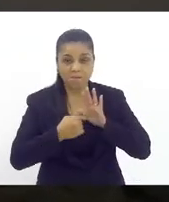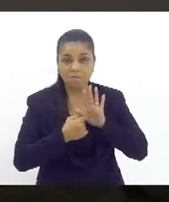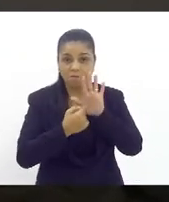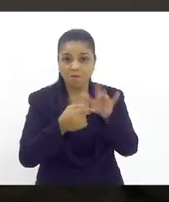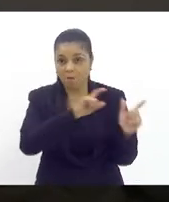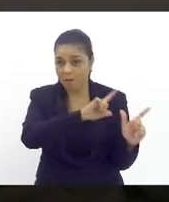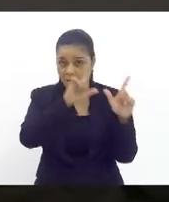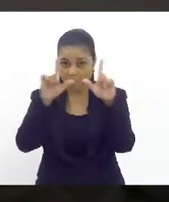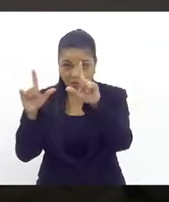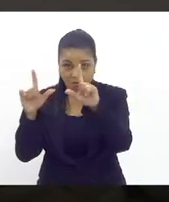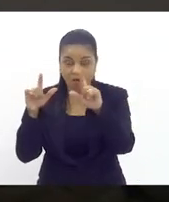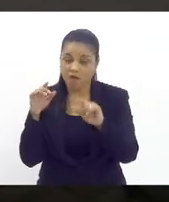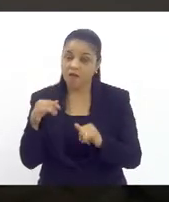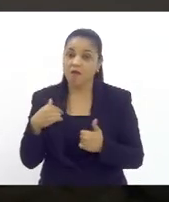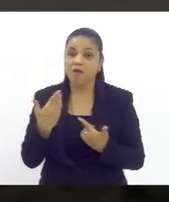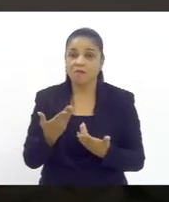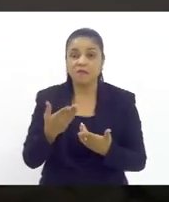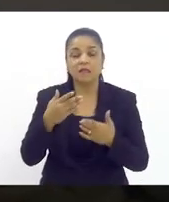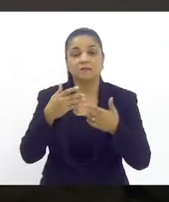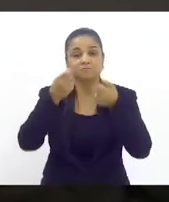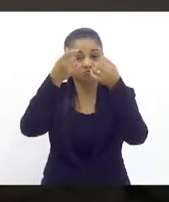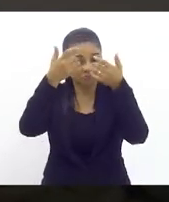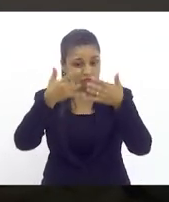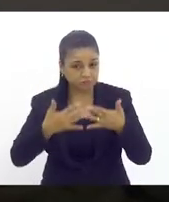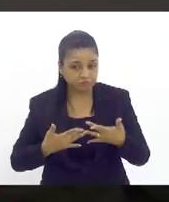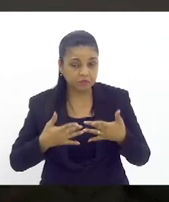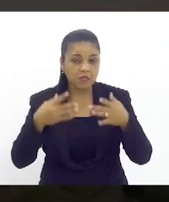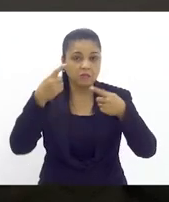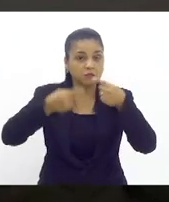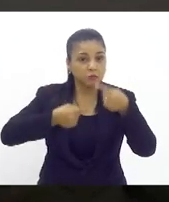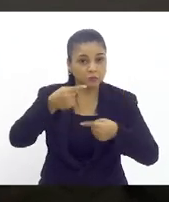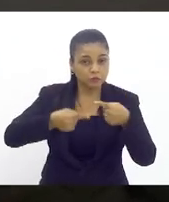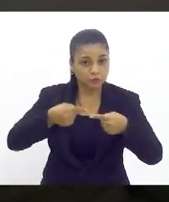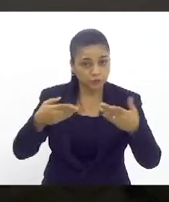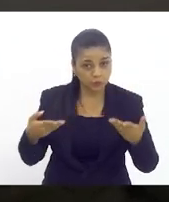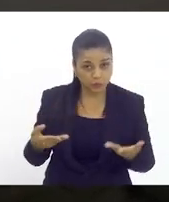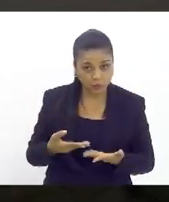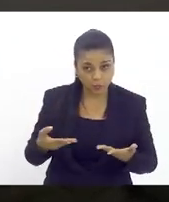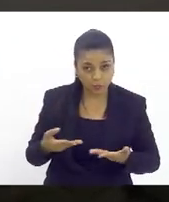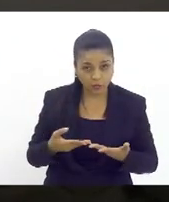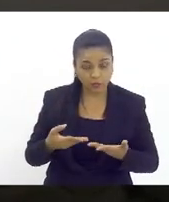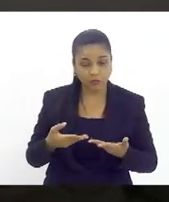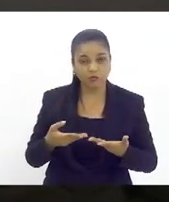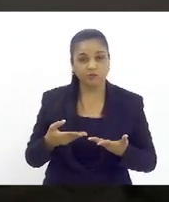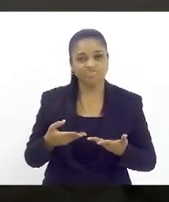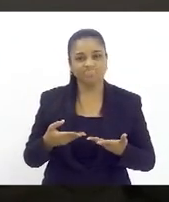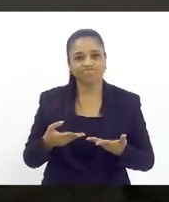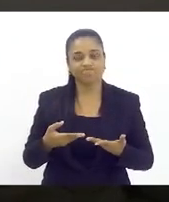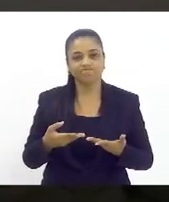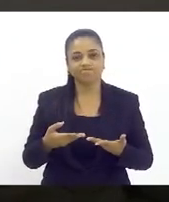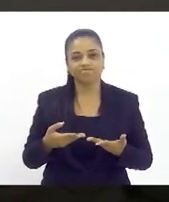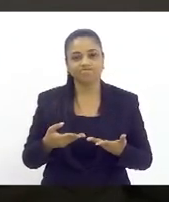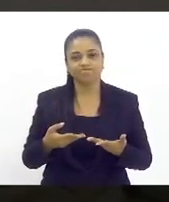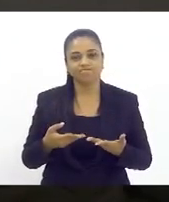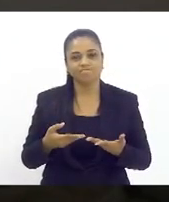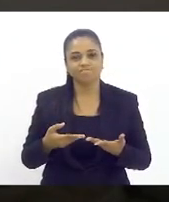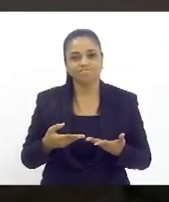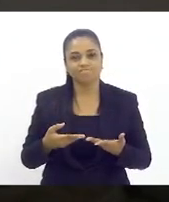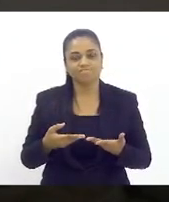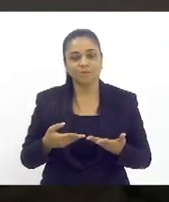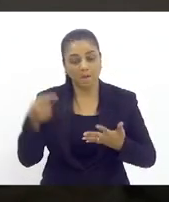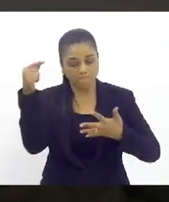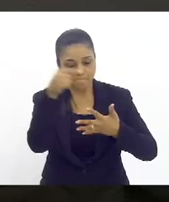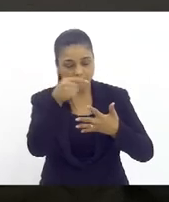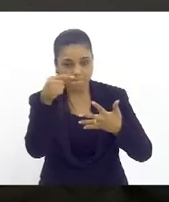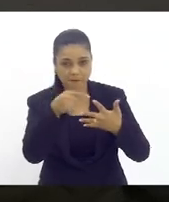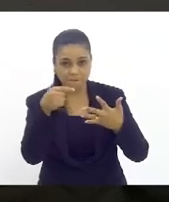brevemente porque muito do que a gente está discutindo aqui hoje passa sobre sobre questões